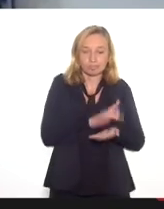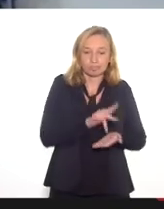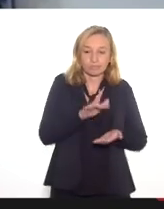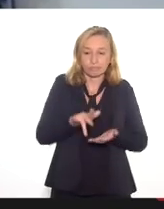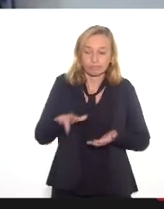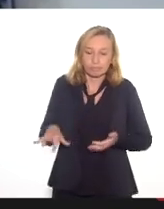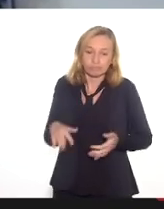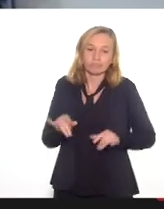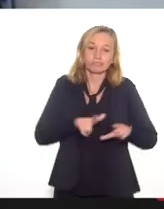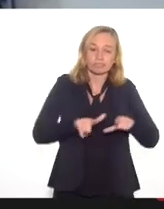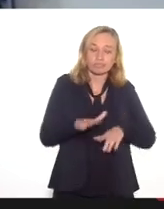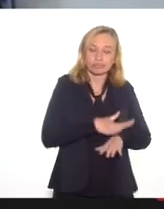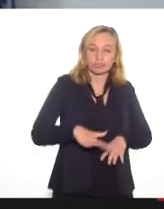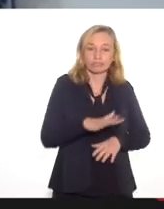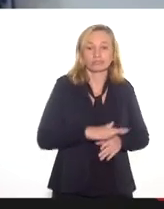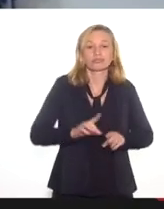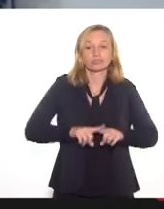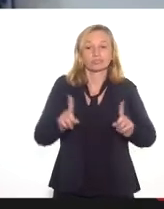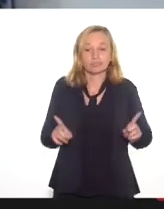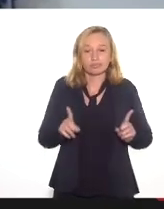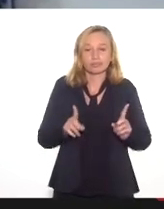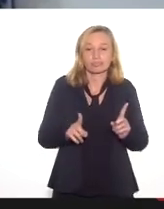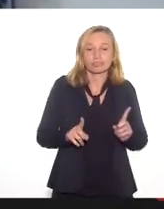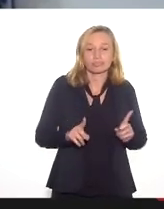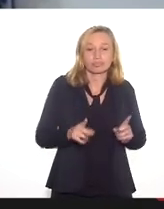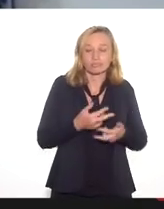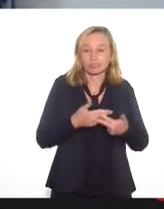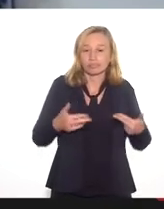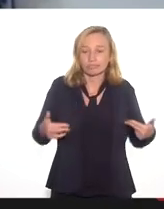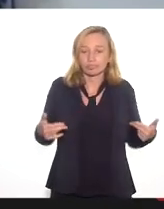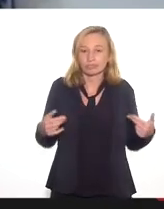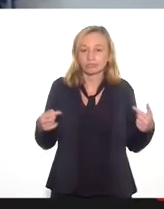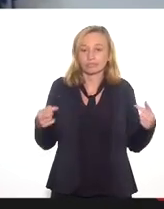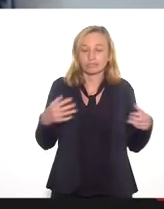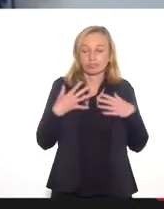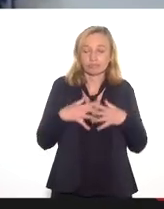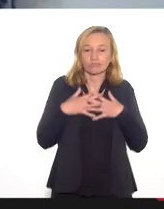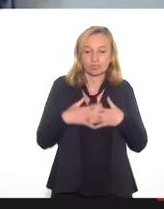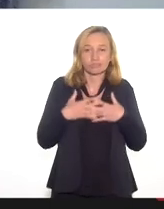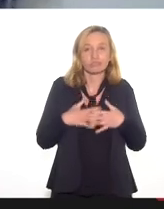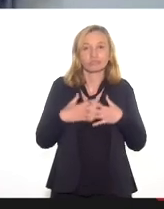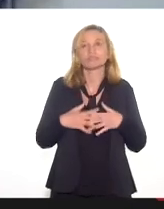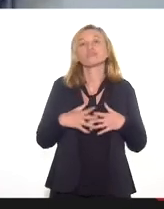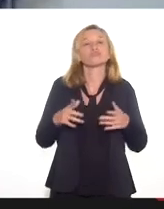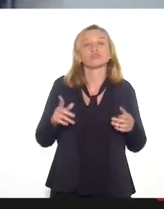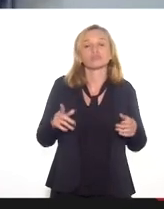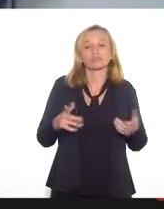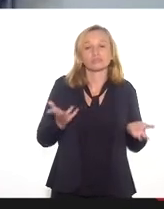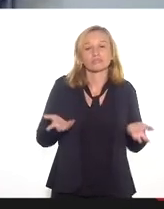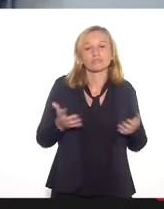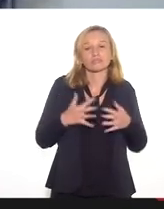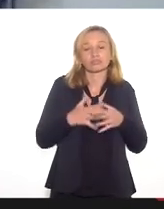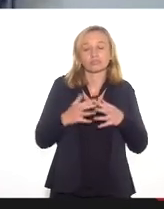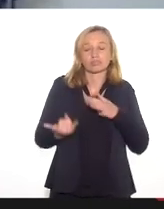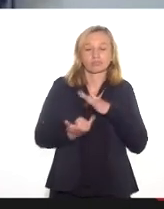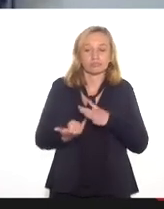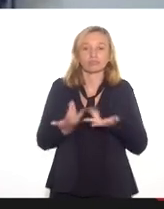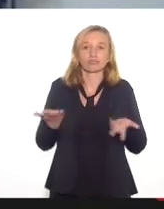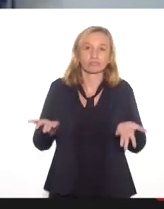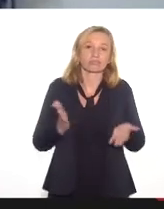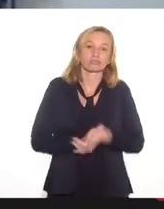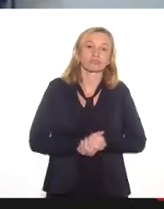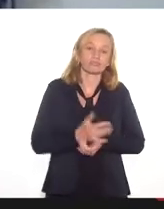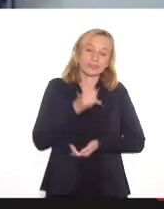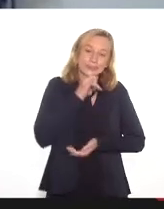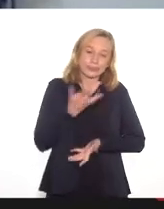ondas do mercado de trabalho mas é um estado que carrega uma série de contradições que são contradições institucionais como